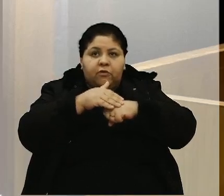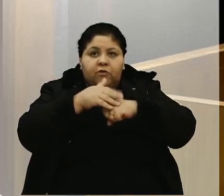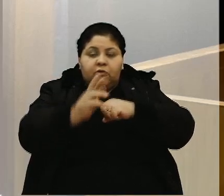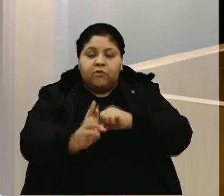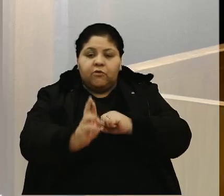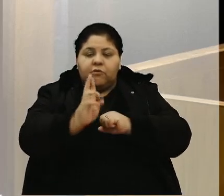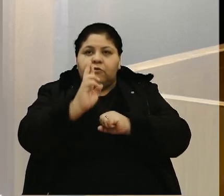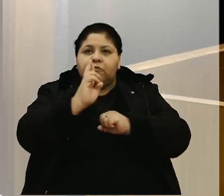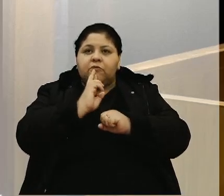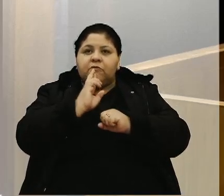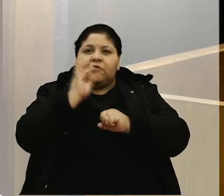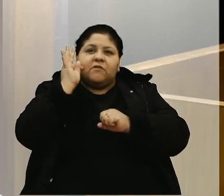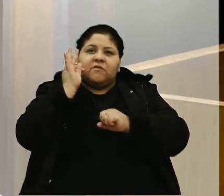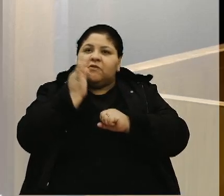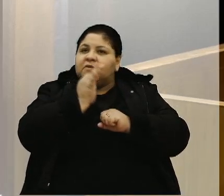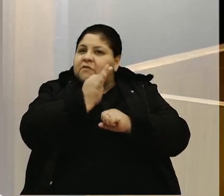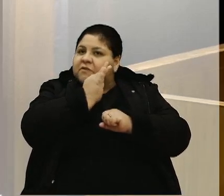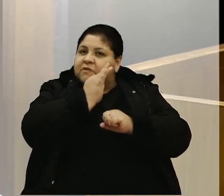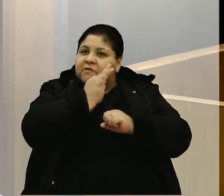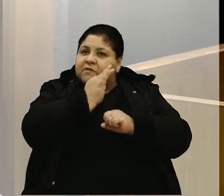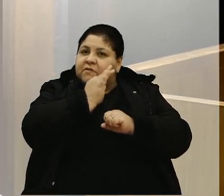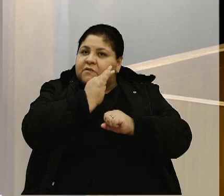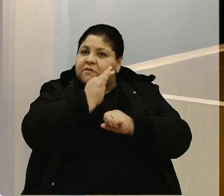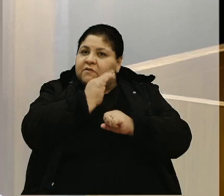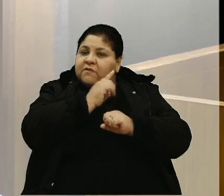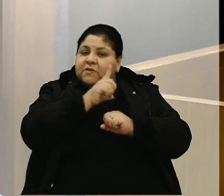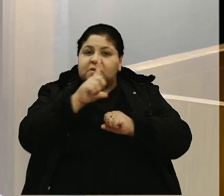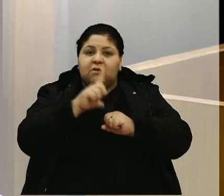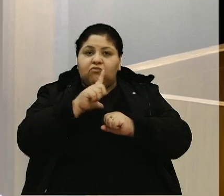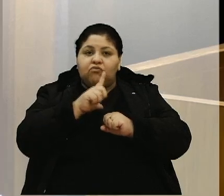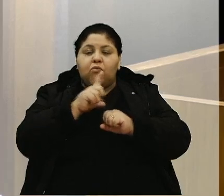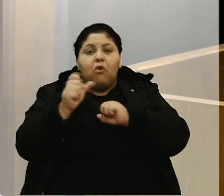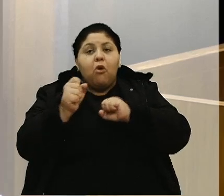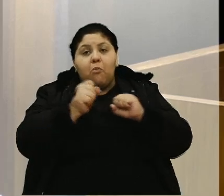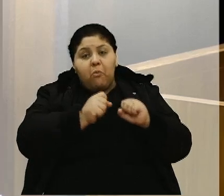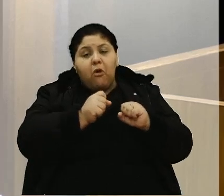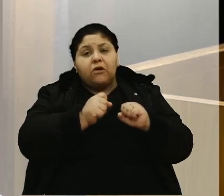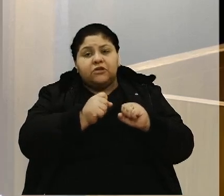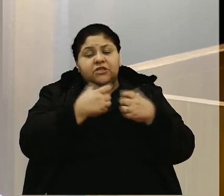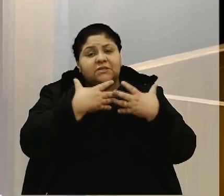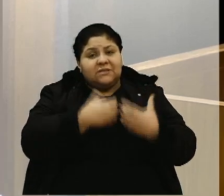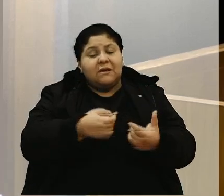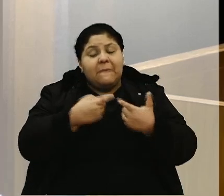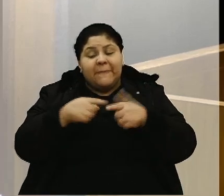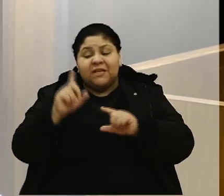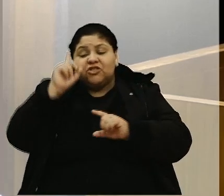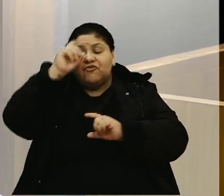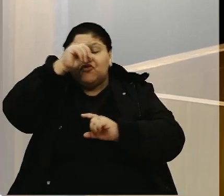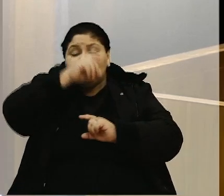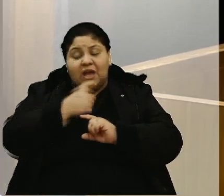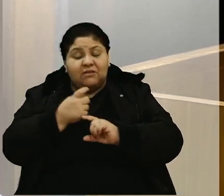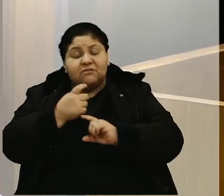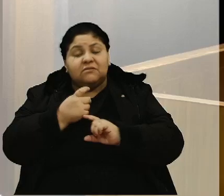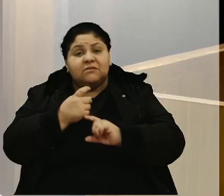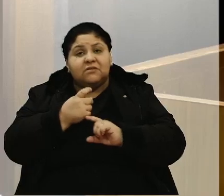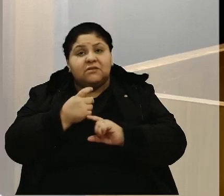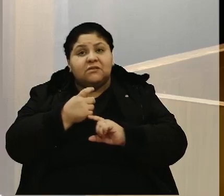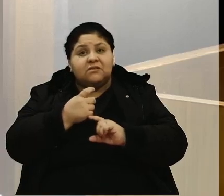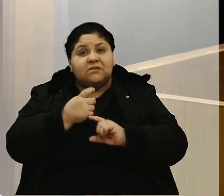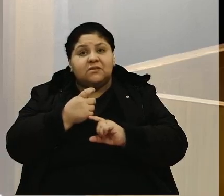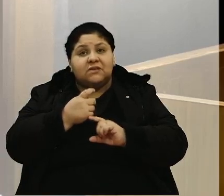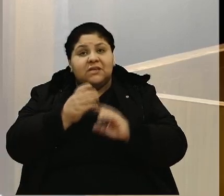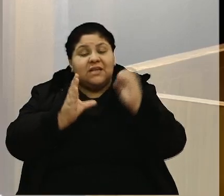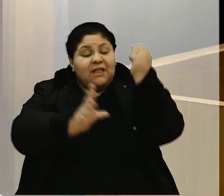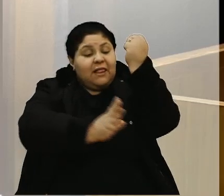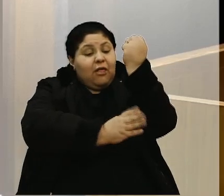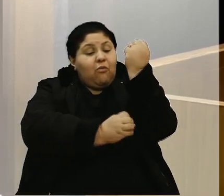é: Tati, não está descartada, né, essa possibilidade, porém nós temos dificuldades que são de ordem